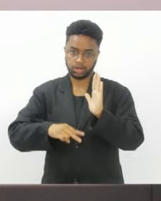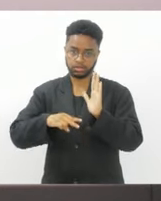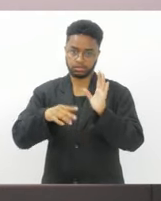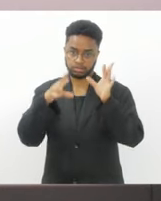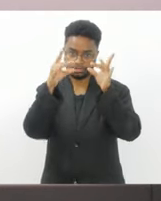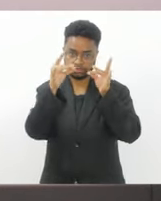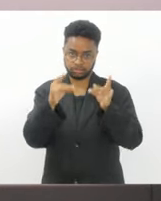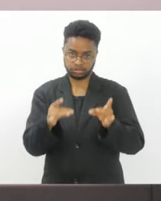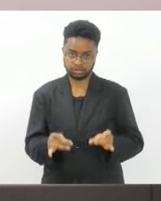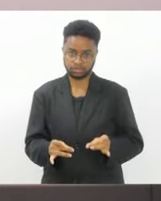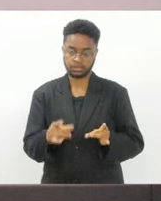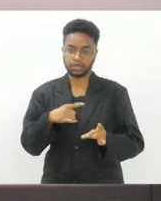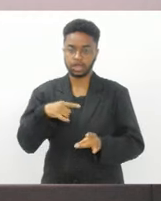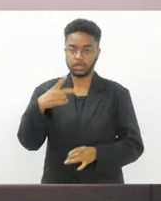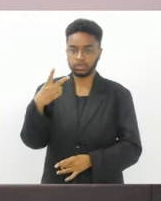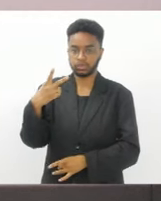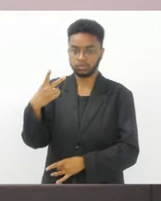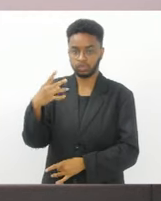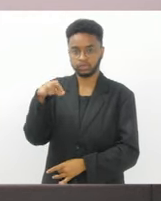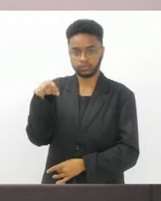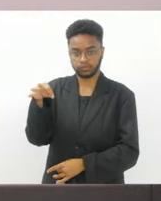são apenas duas páginas.